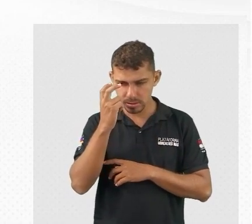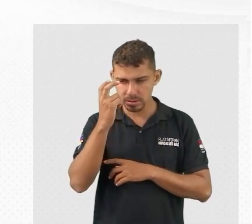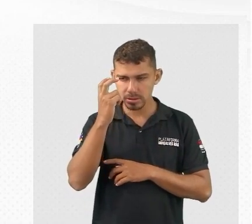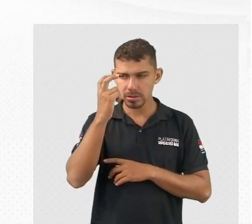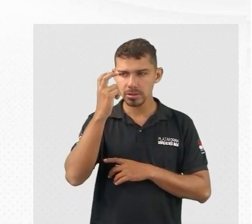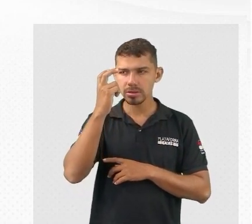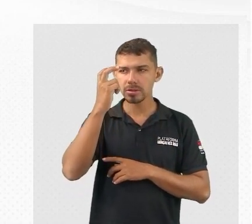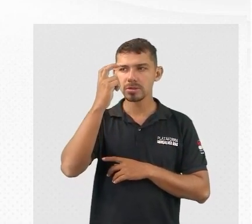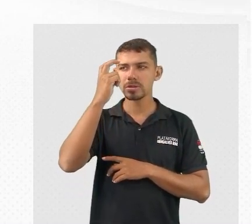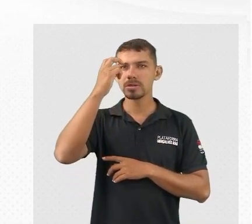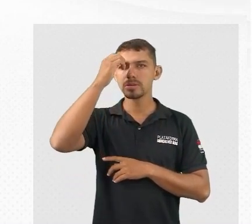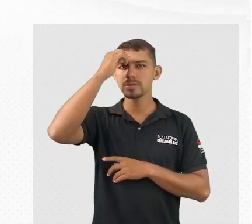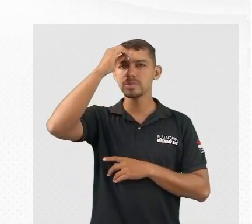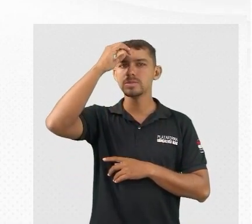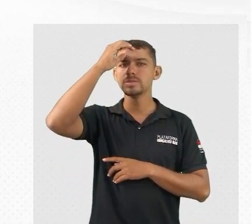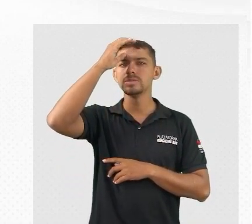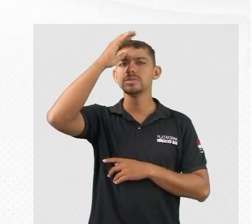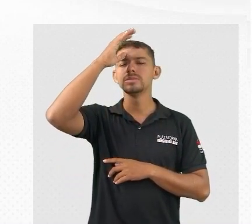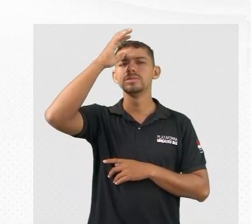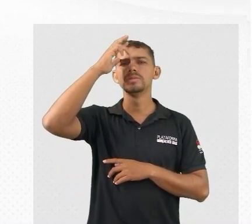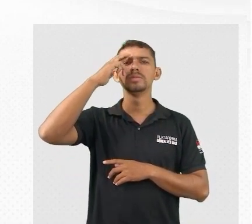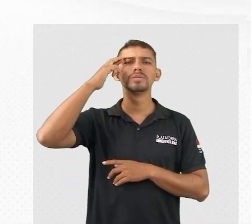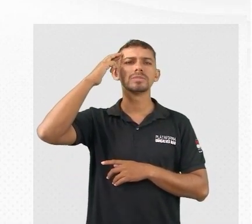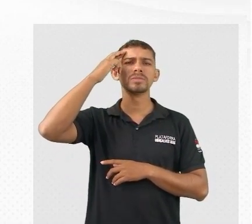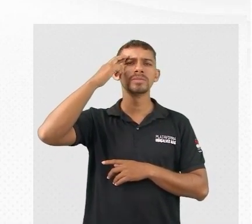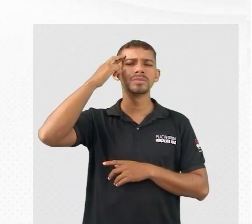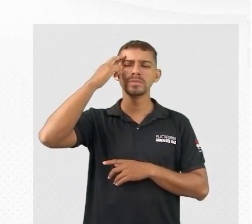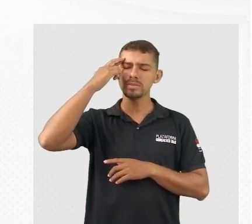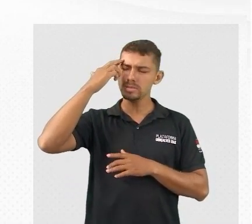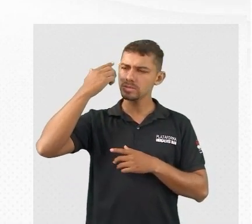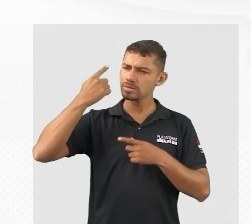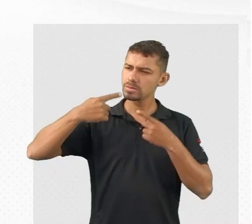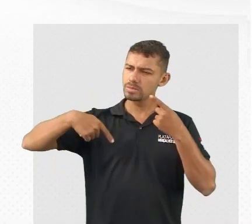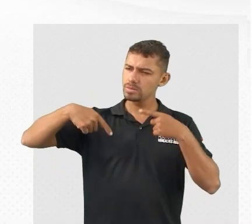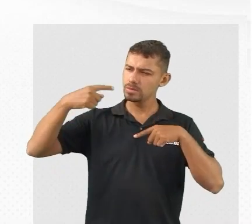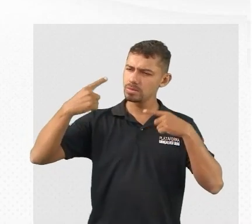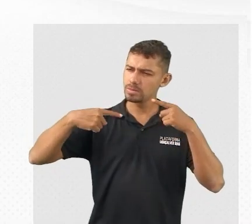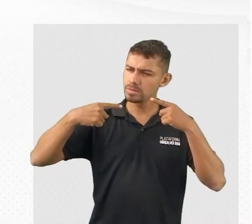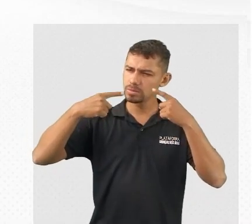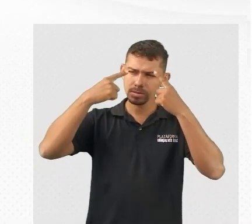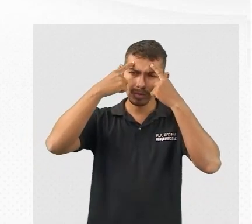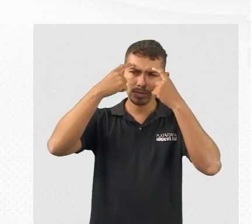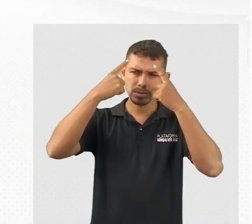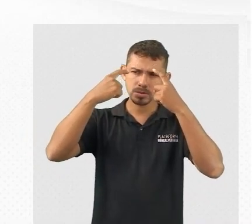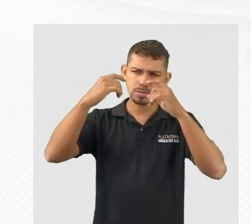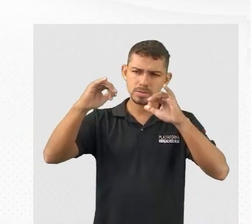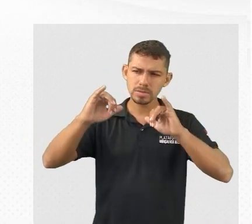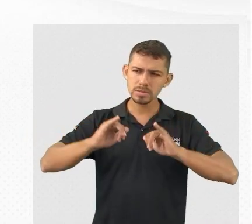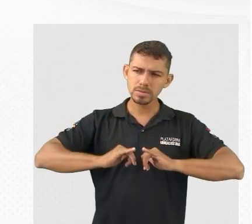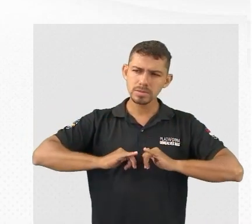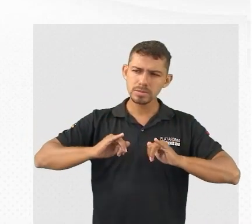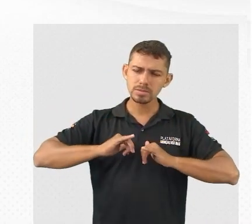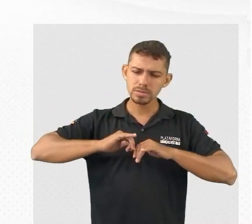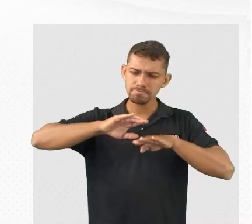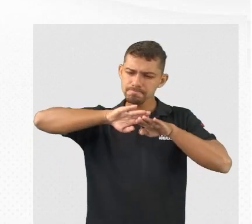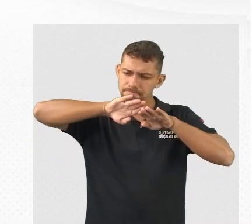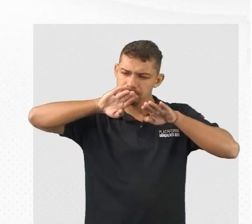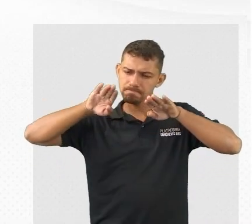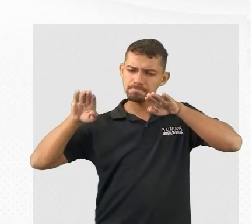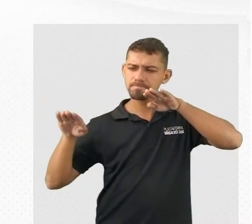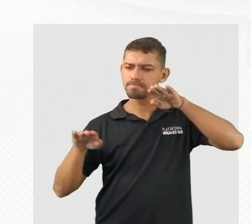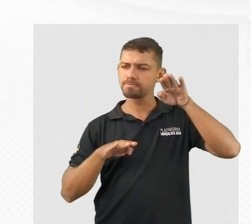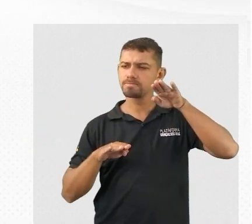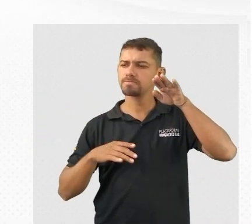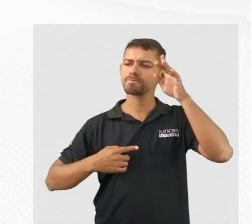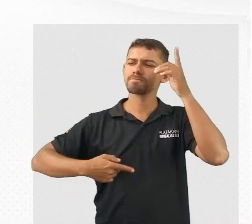tem mais condições de refletir criticamente sobre os problemas que enfrenta, sobre as violências que sofre e sobre as desigualdades, né, que